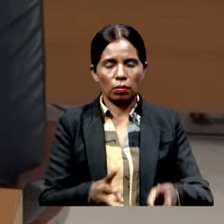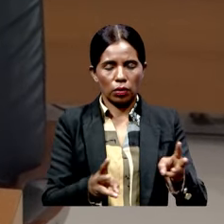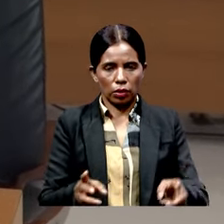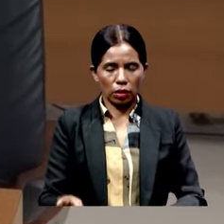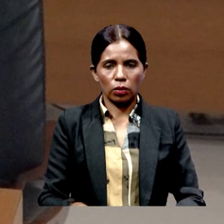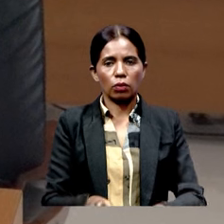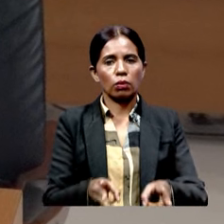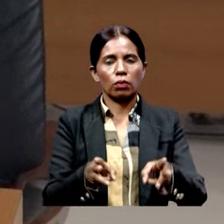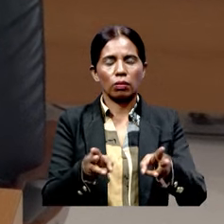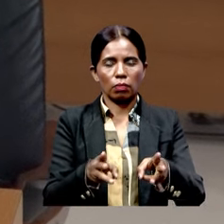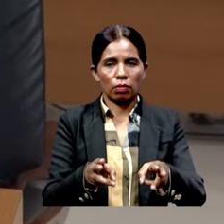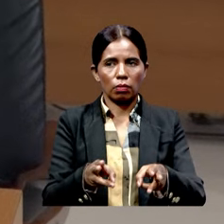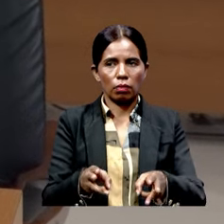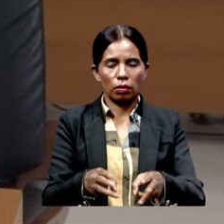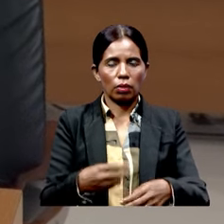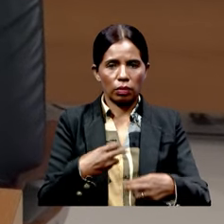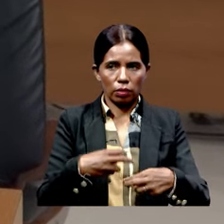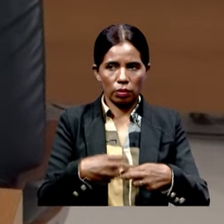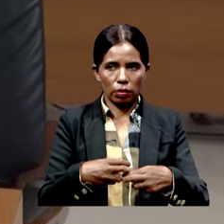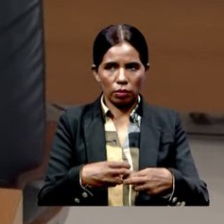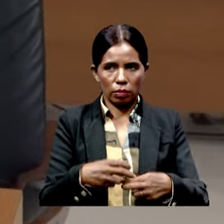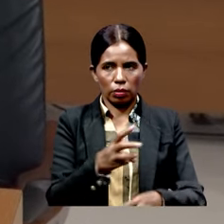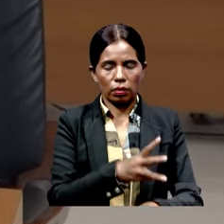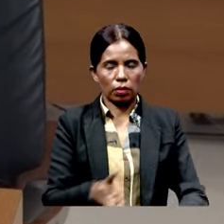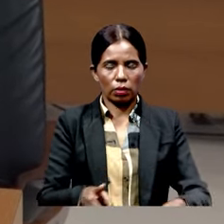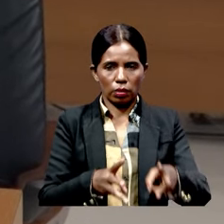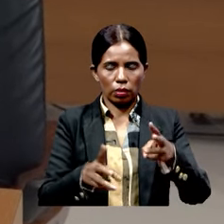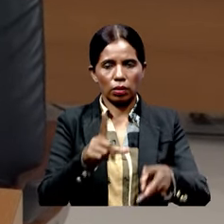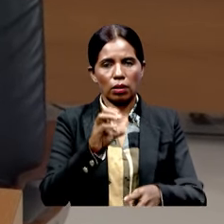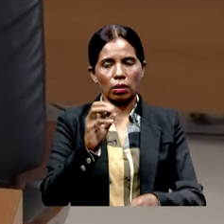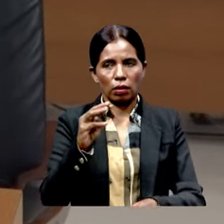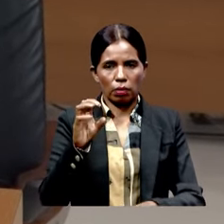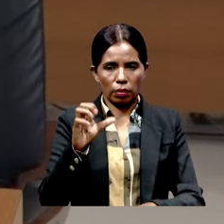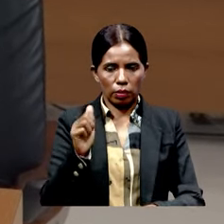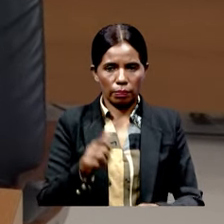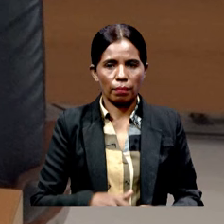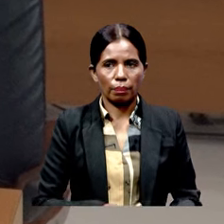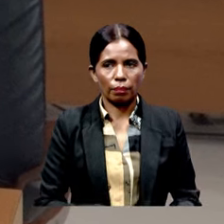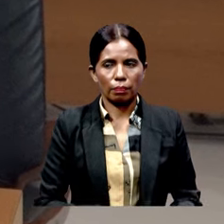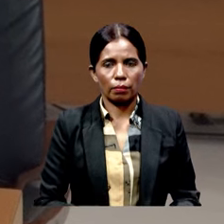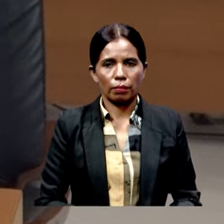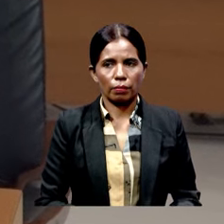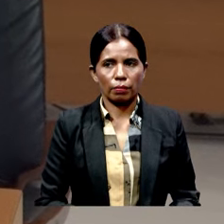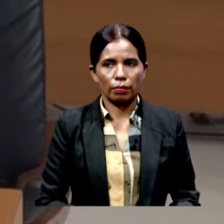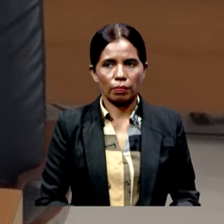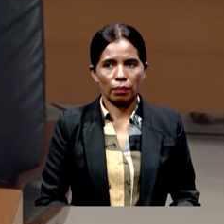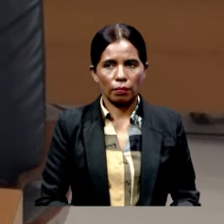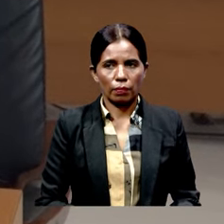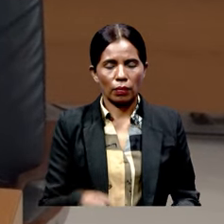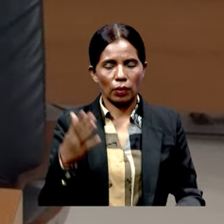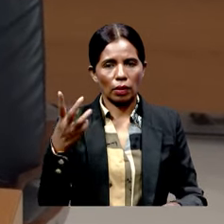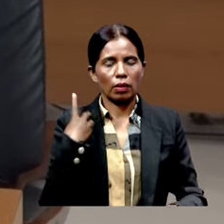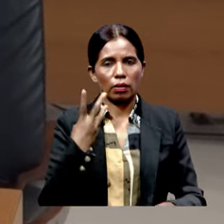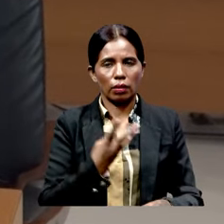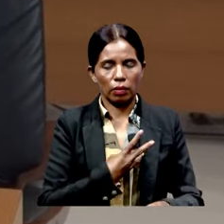ne bele bele mi fa mi asa mas pa zalan tole parte ya lumenia ne ne maka in ba sound da